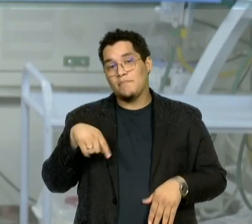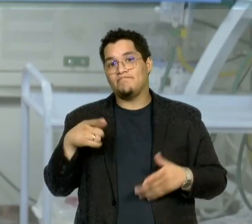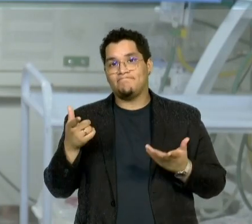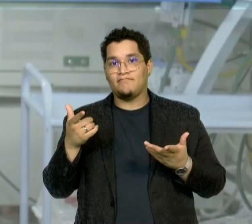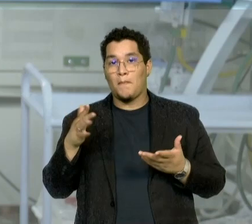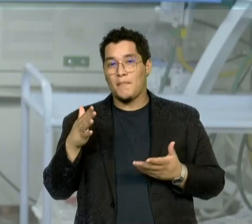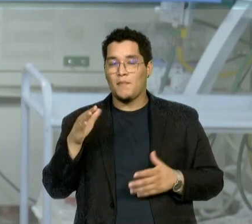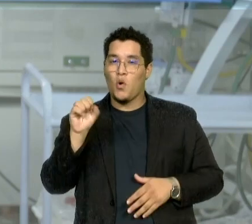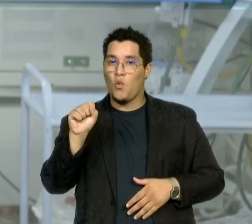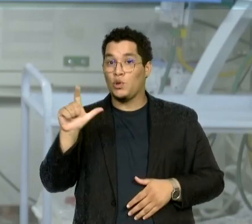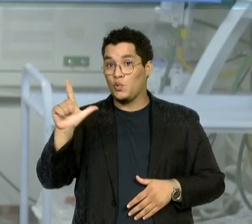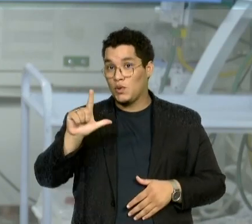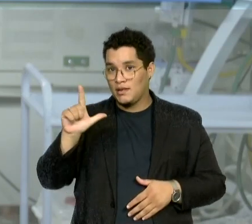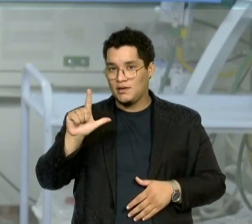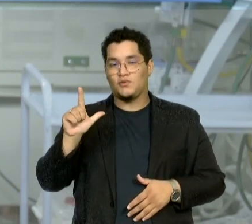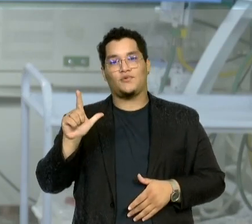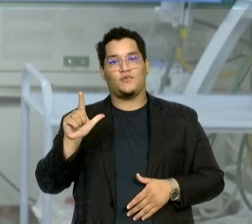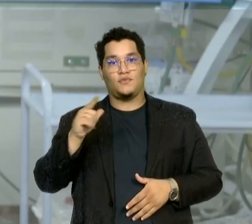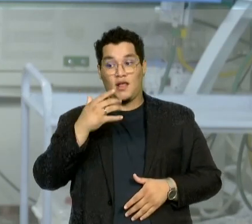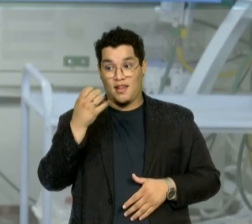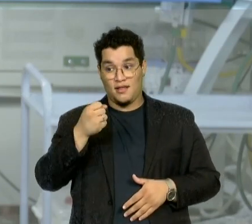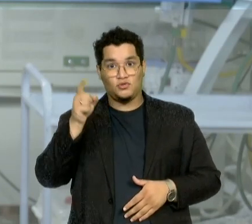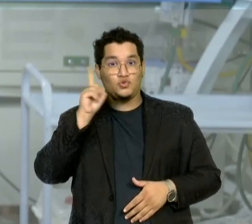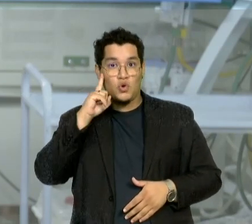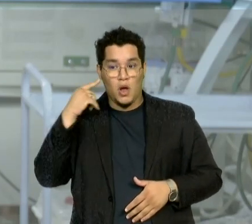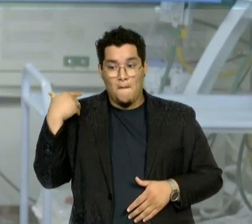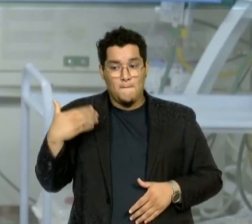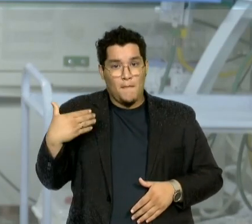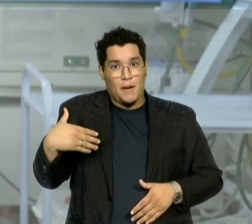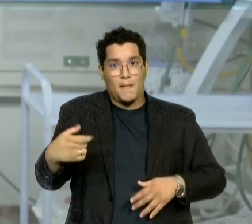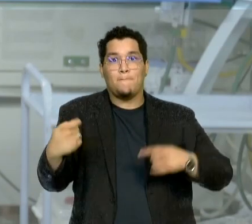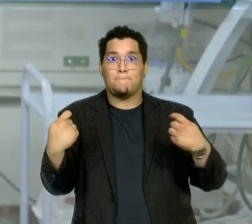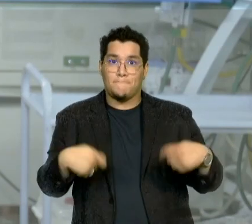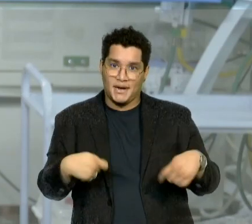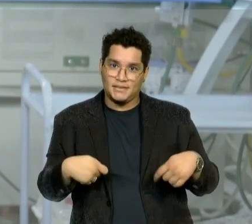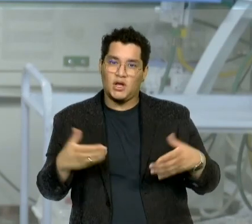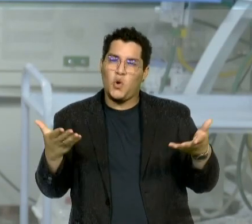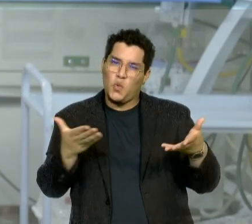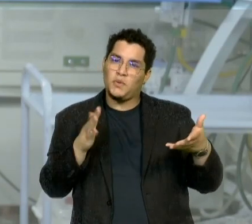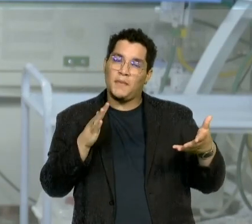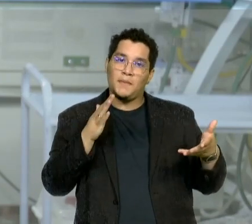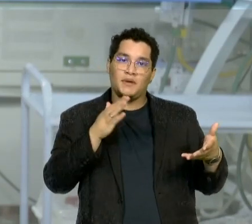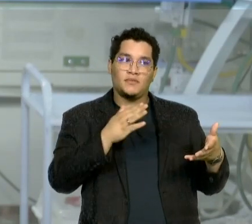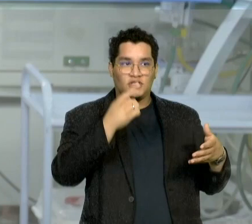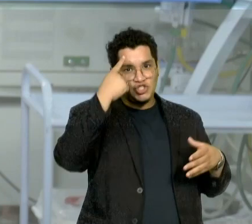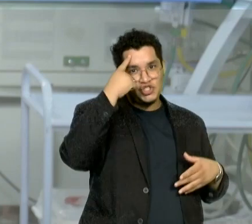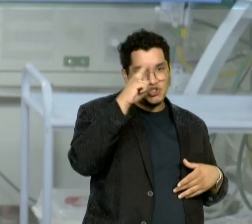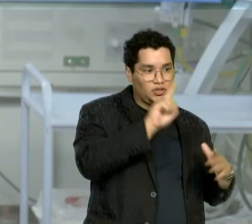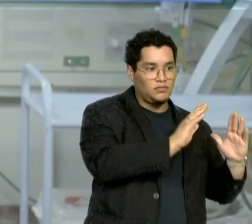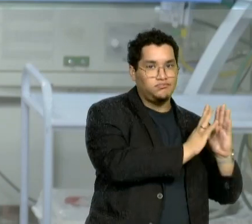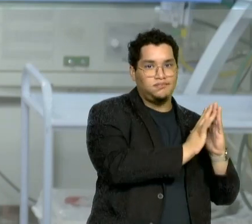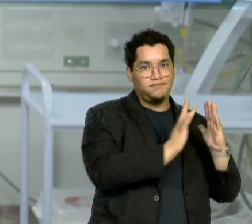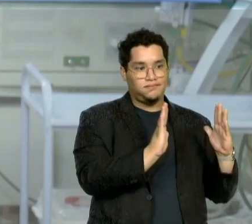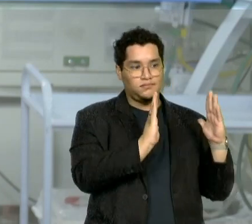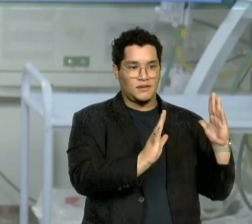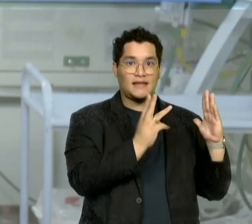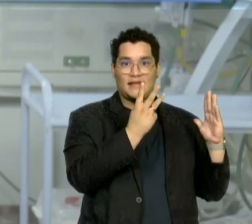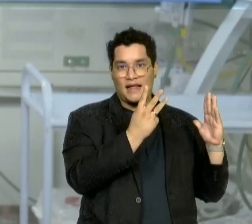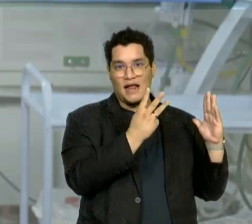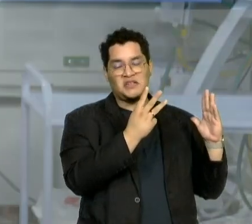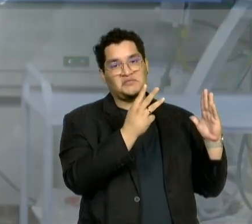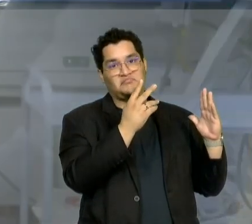pacientes neonatais. Hoje, o banco de leite só coleta uma média de 3 litros de leite para a alimentação dos